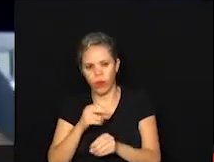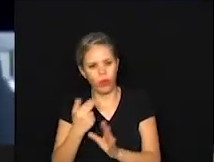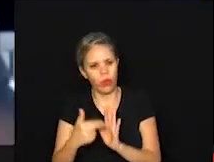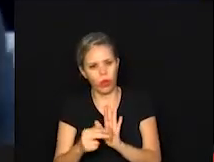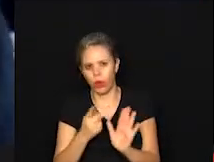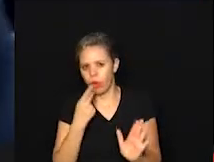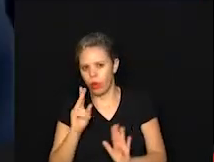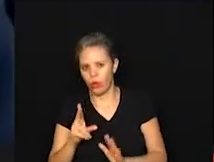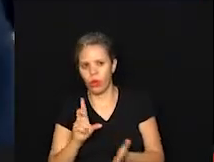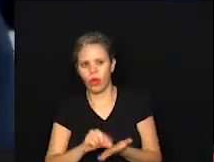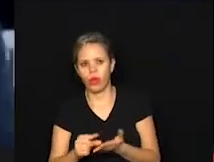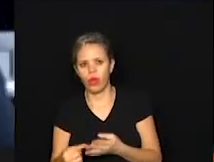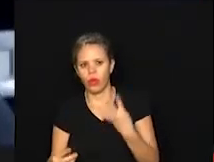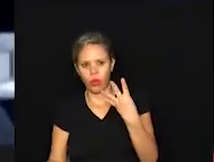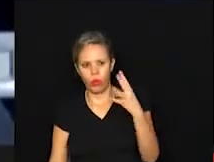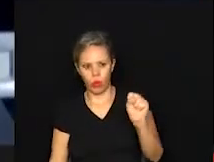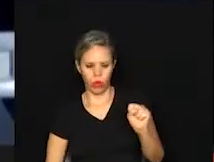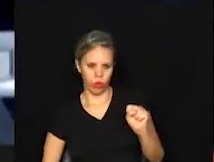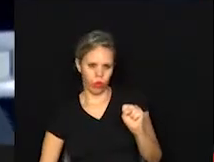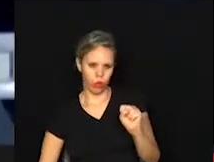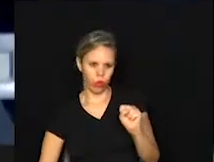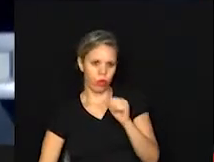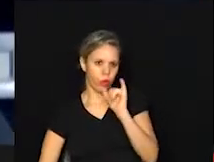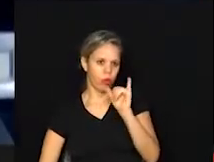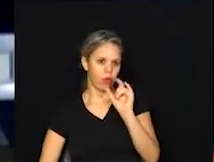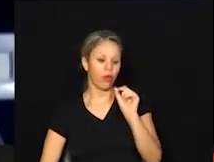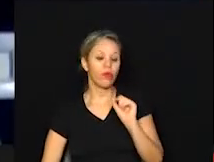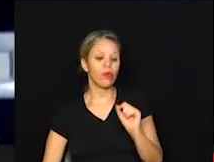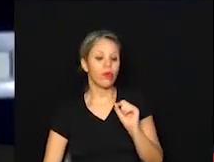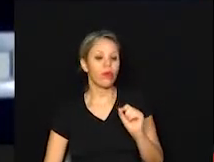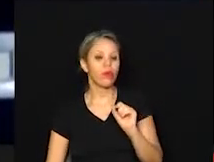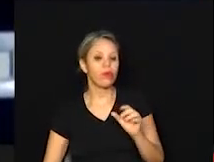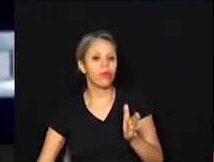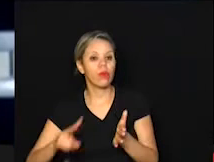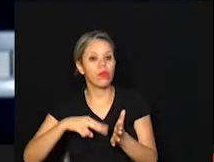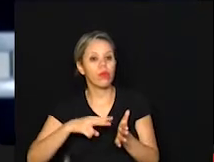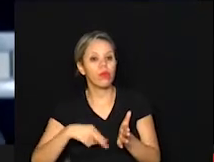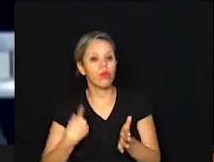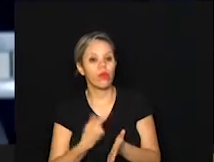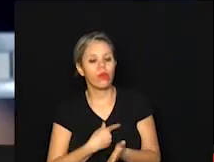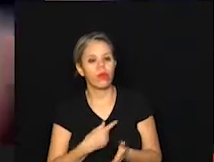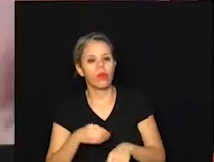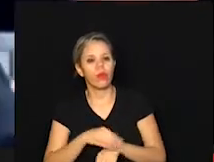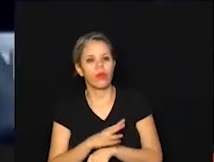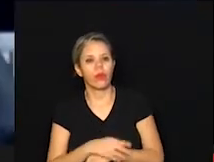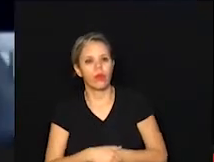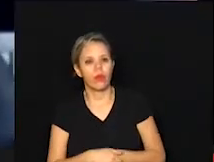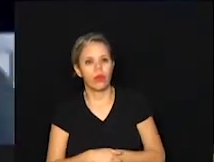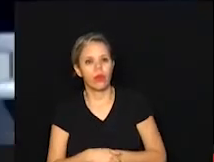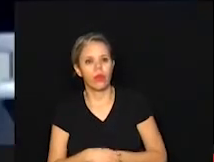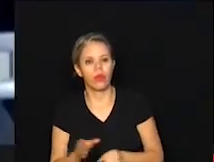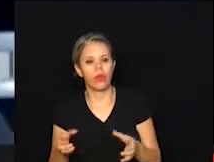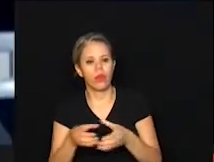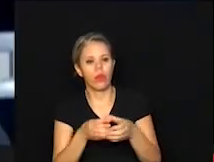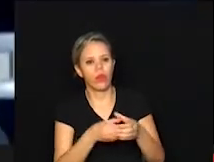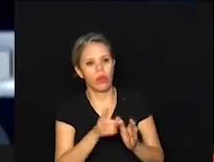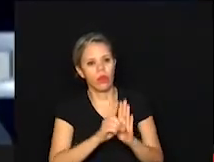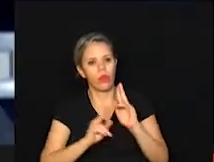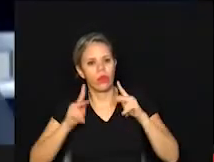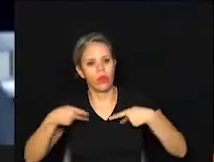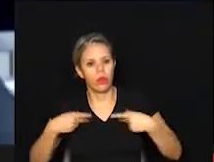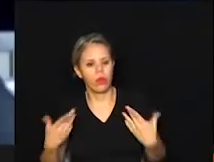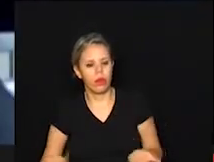e o artigo 48, ele diz o seguinte, eu vou até ler, porque nós encaminhamos isso para a Comissão de Direitos